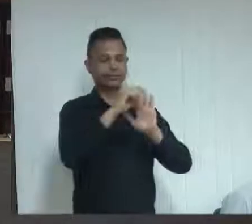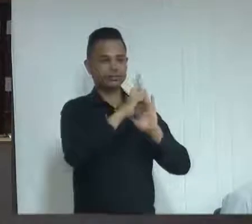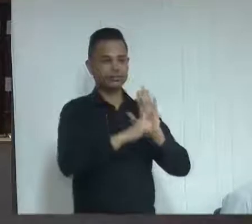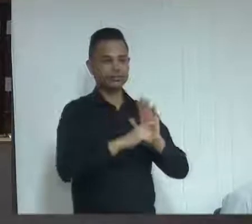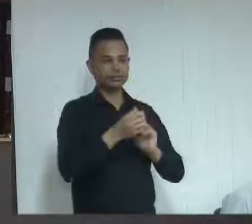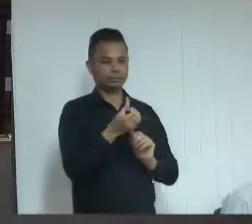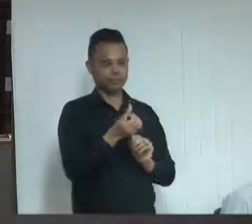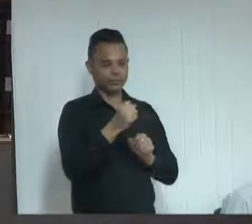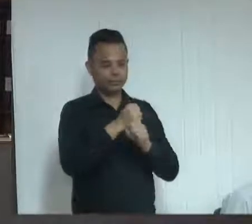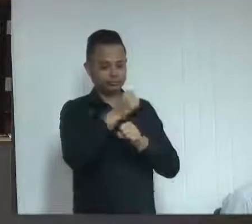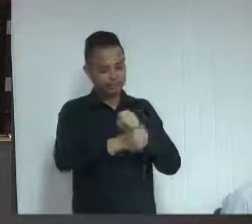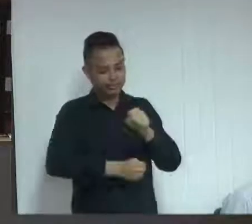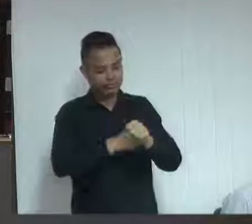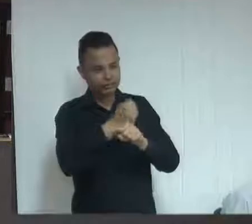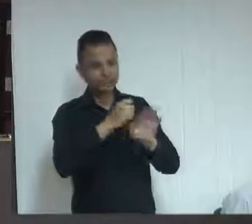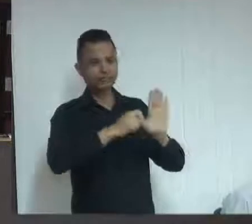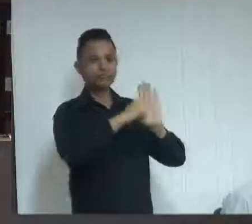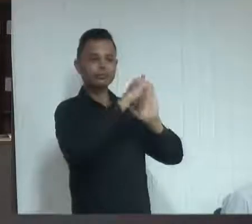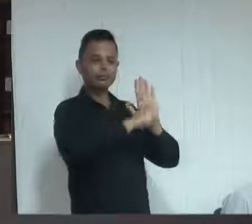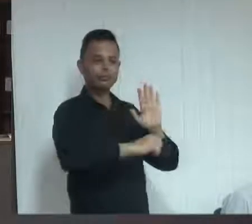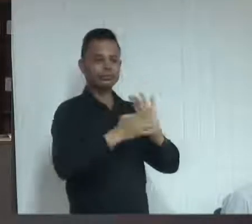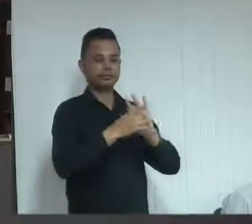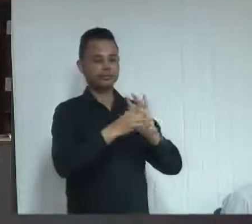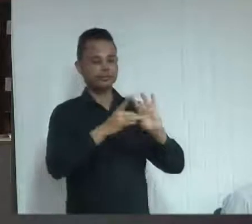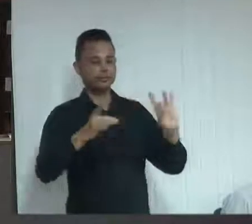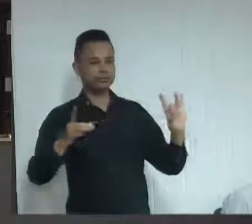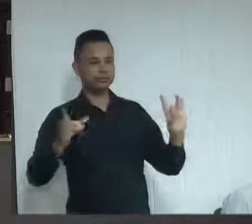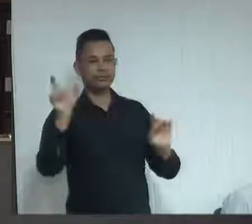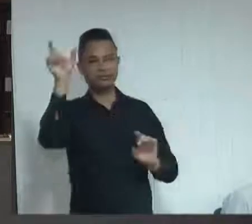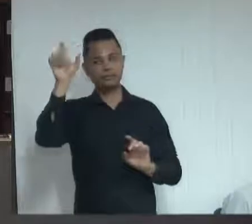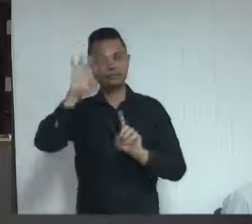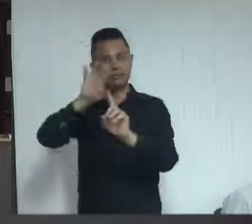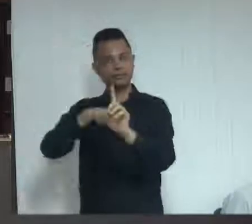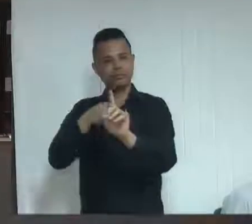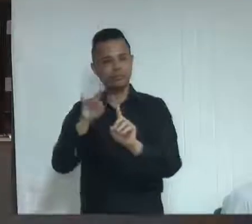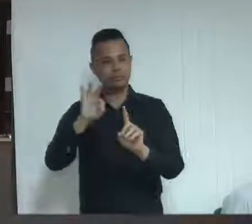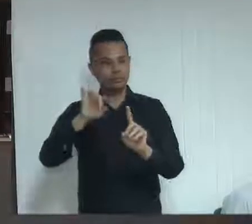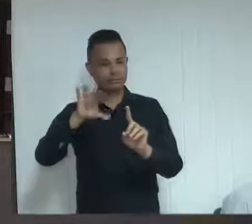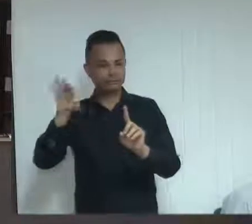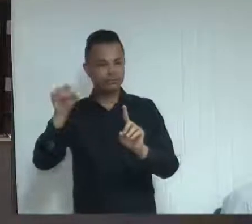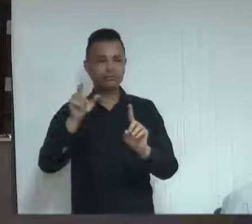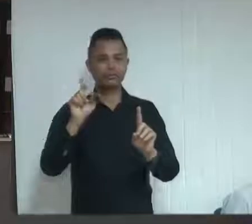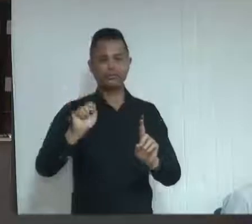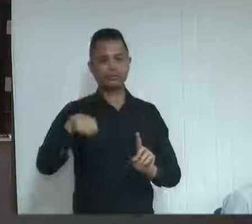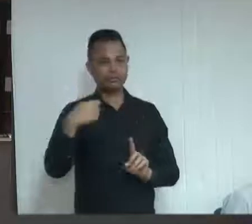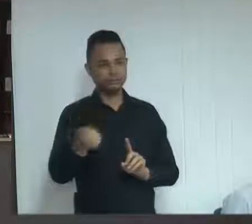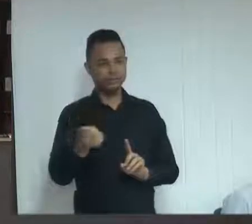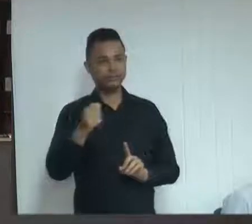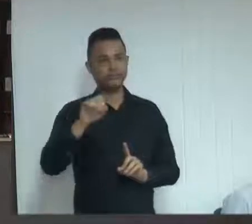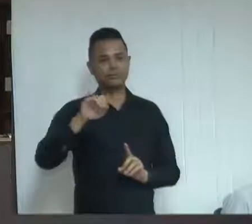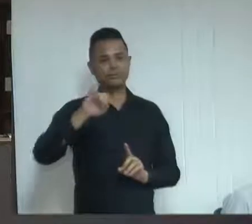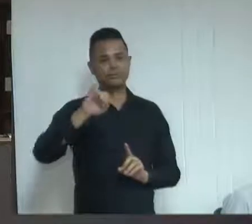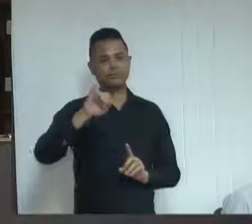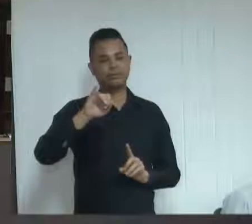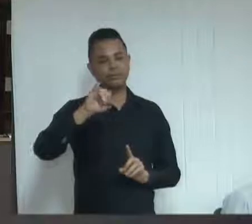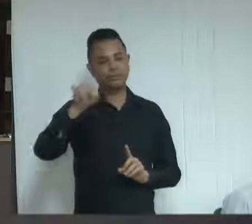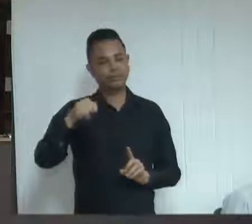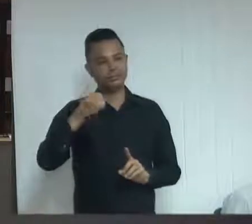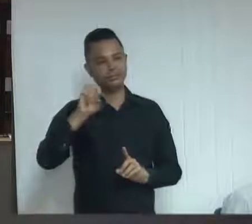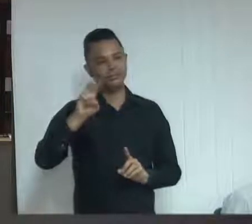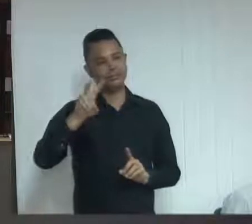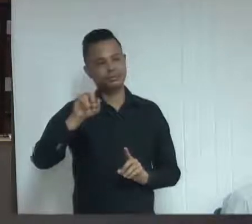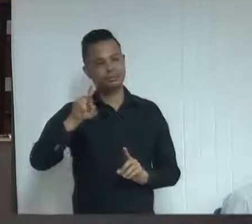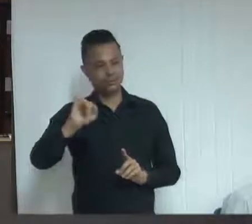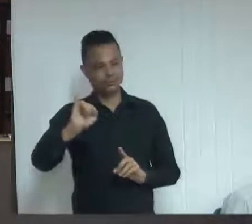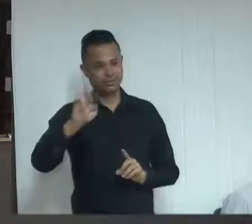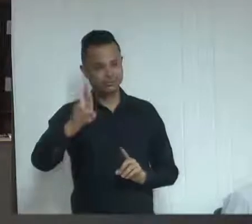número 6/2018. Dispõe sobre a concessão de título de cidadão benemérito ao Ilustríssimo Senhor Jovair de Jesus Uguila.